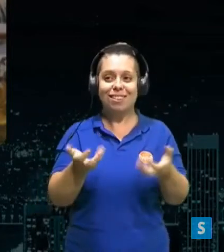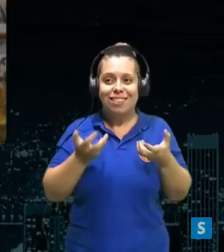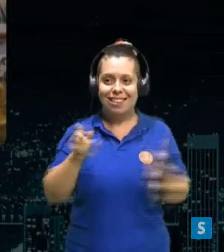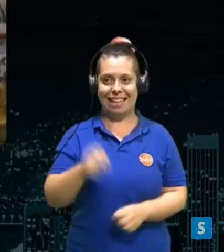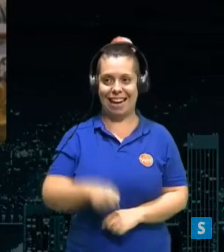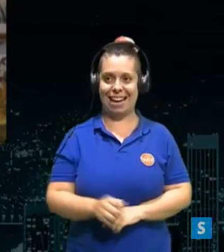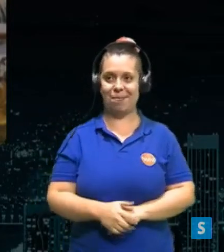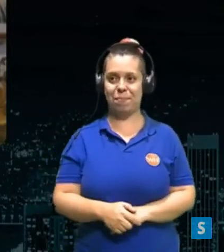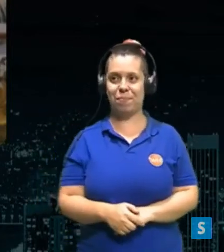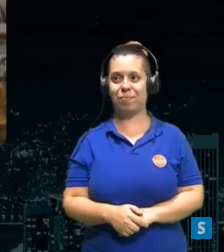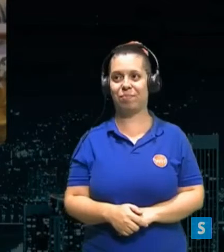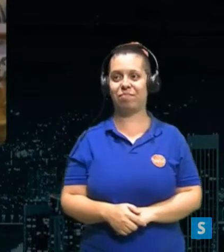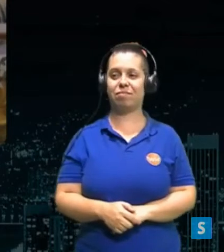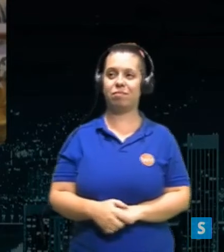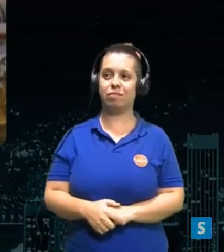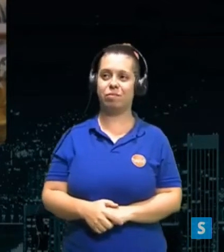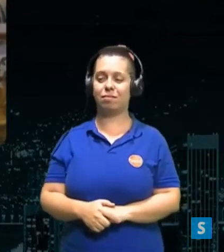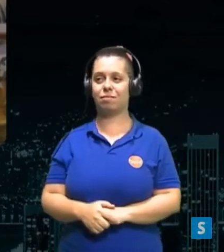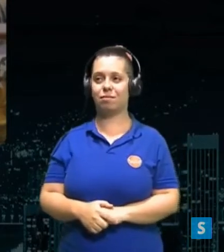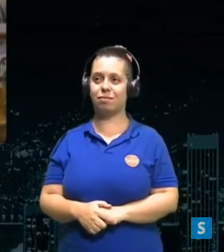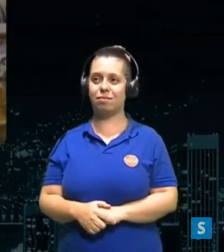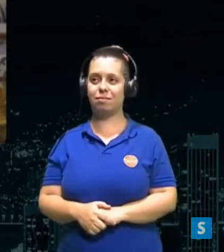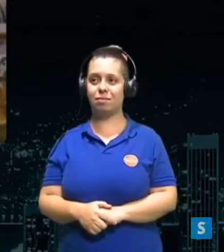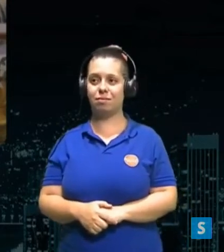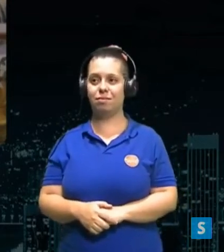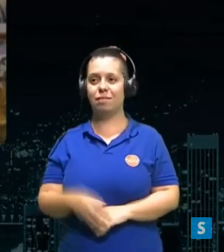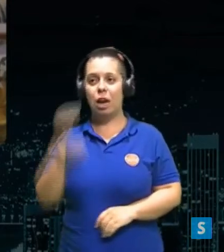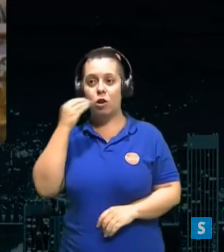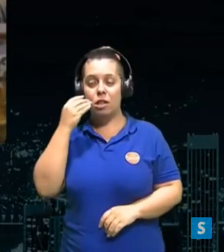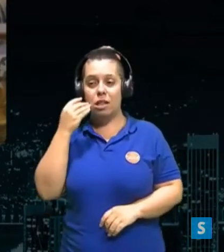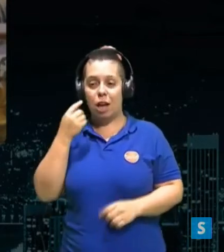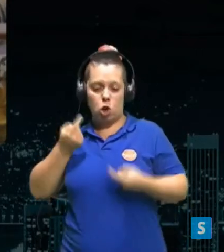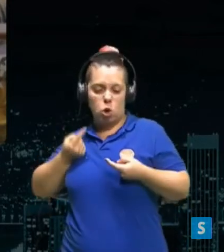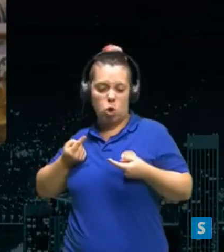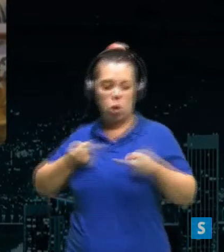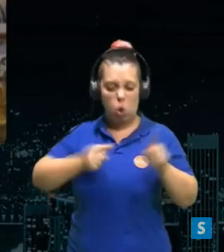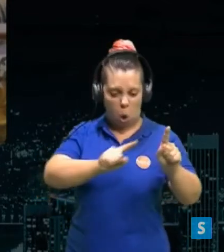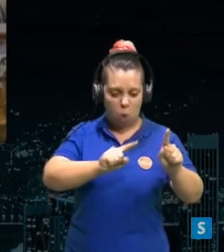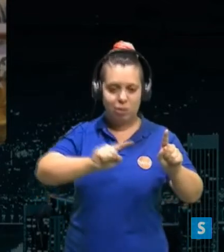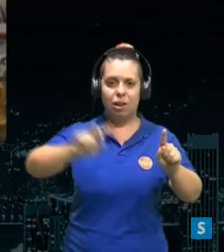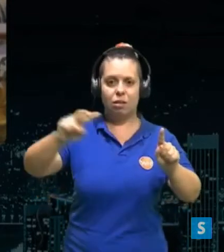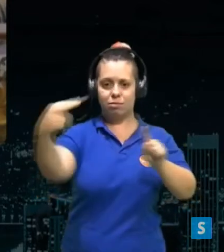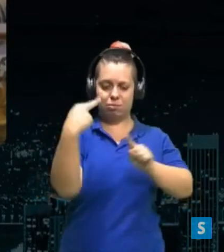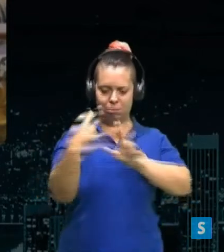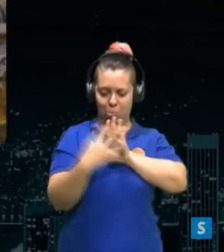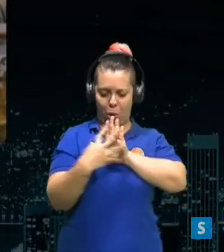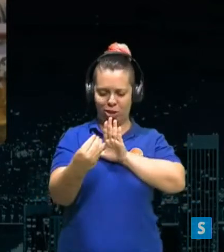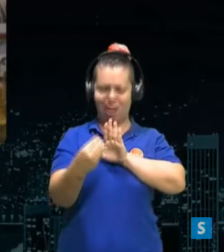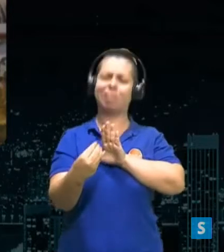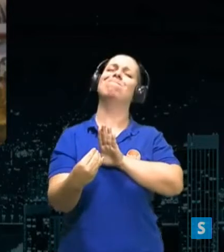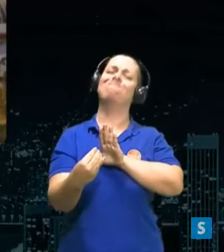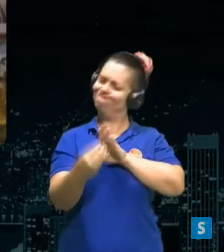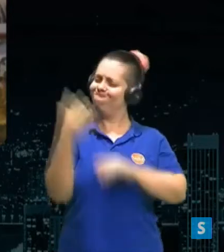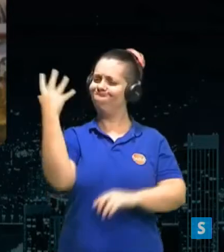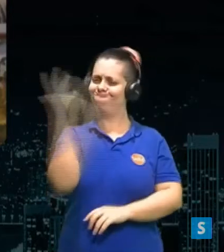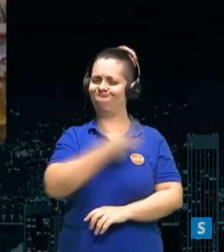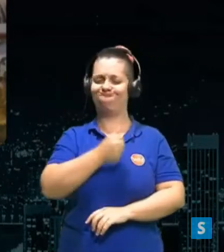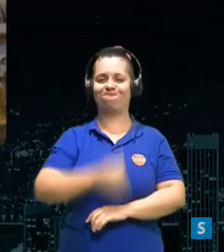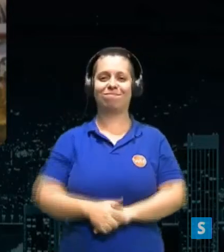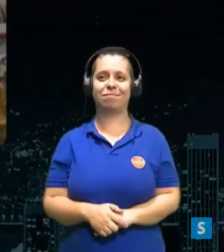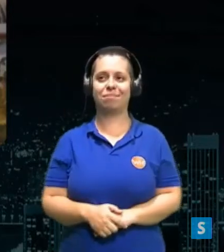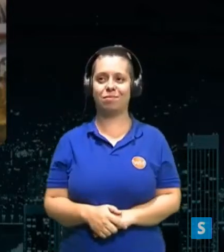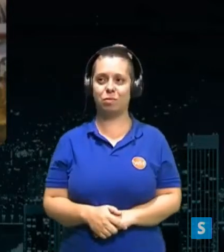E se a gente puder contra e dar um exemplo vai ser lindo né o